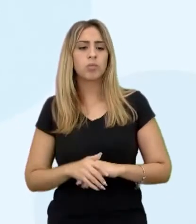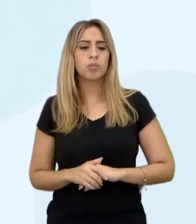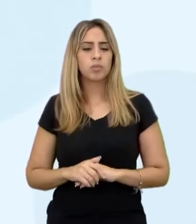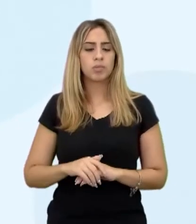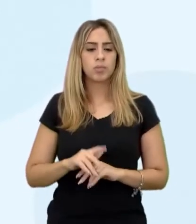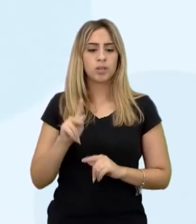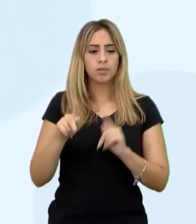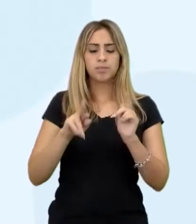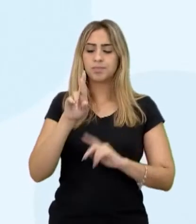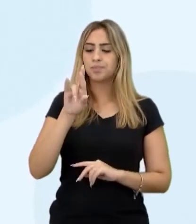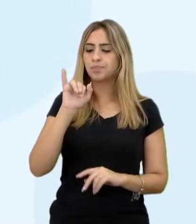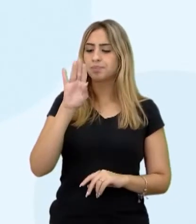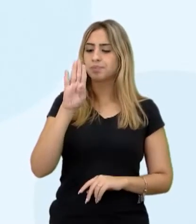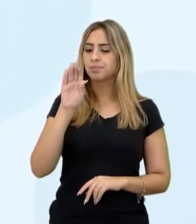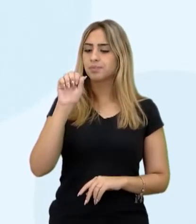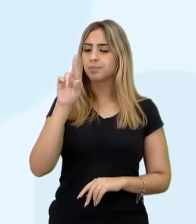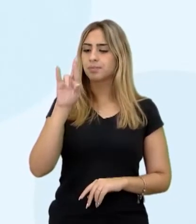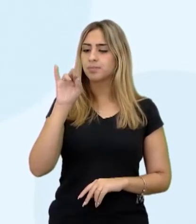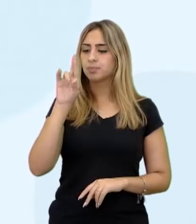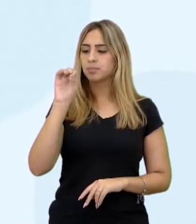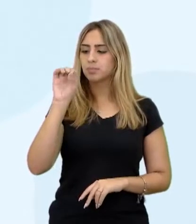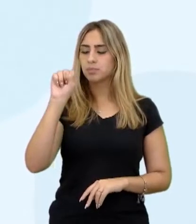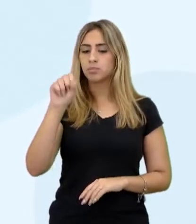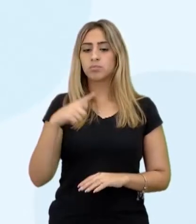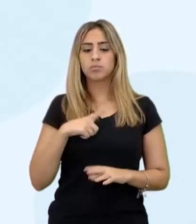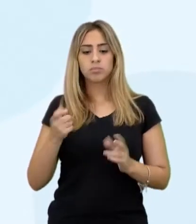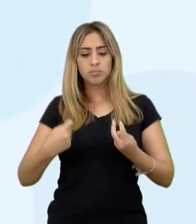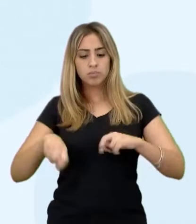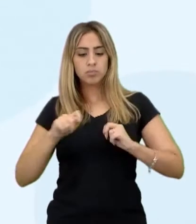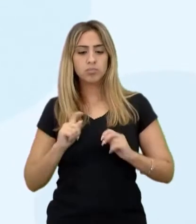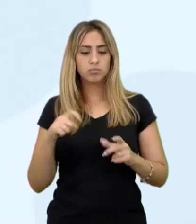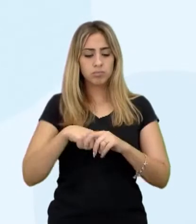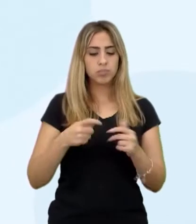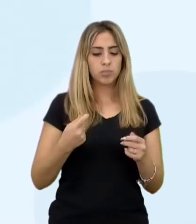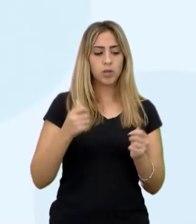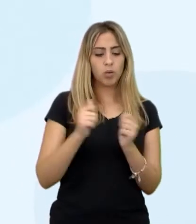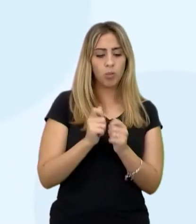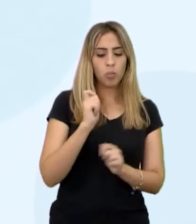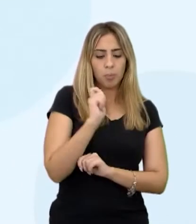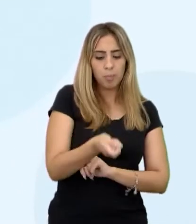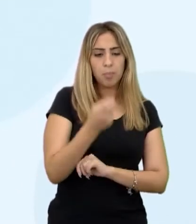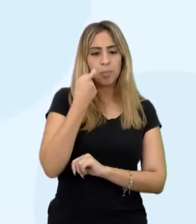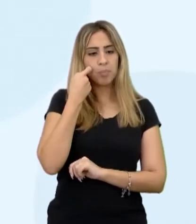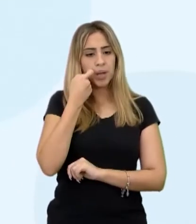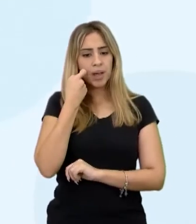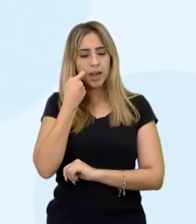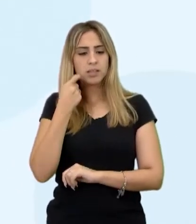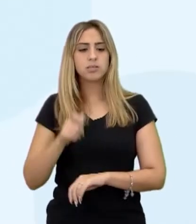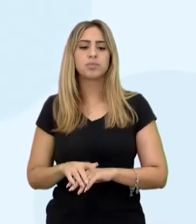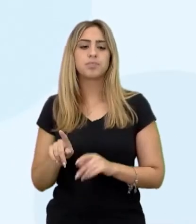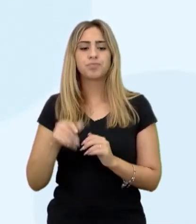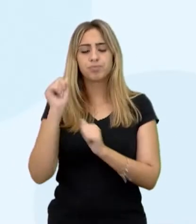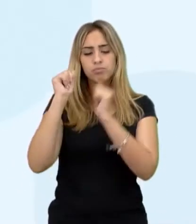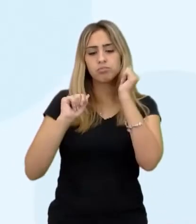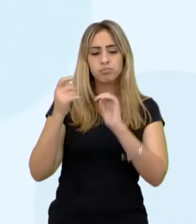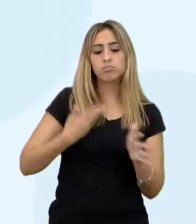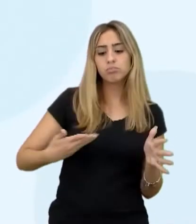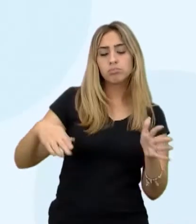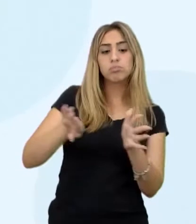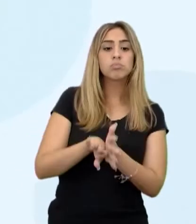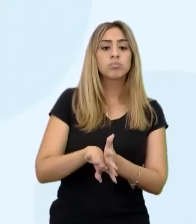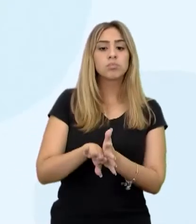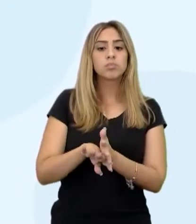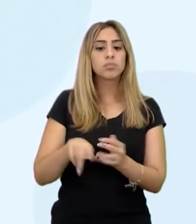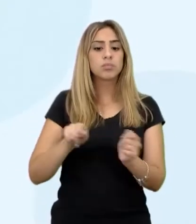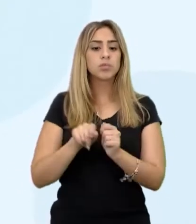Uhum. Povos ribeirinhos que têm a sua economia voltada ali para pesca artesanal. Então, imagina que uma grande empresa, ela chega